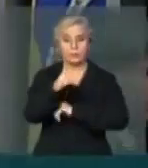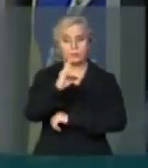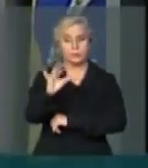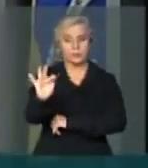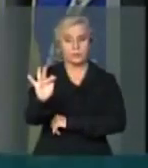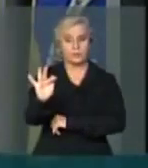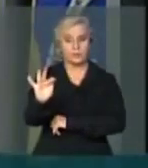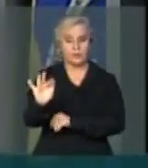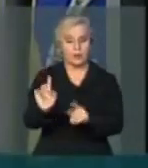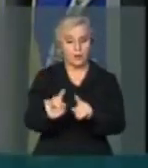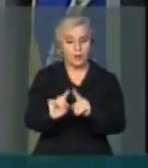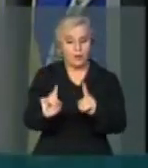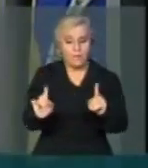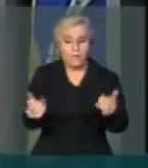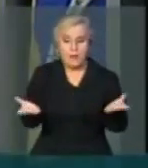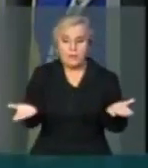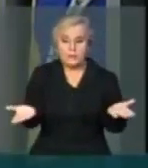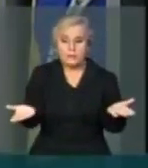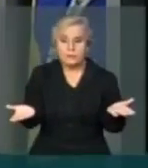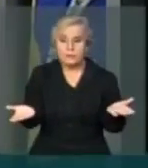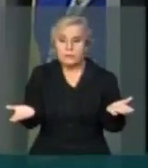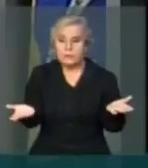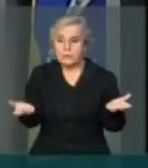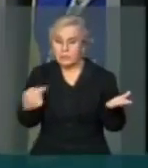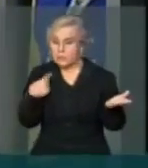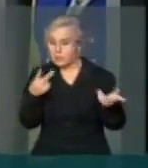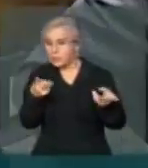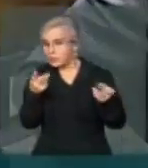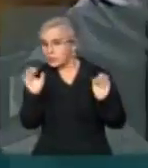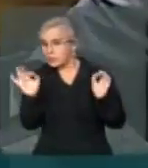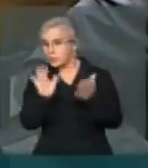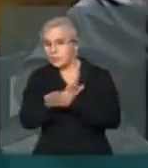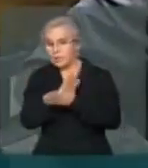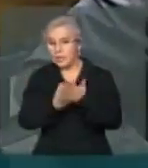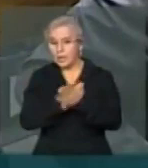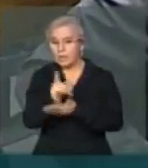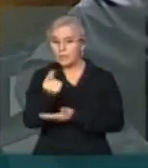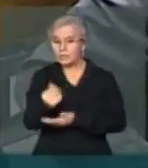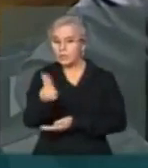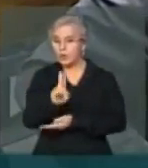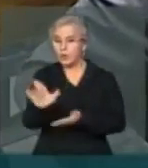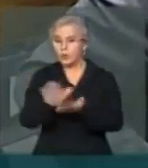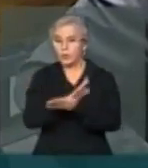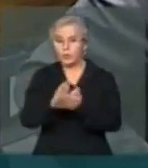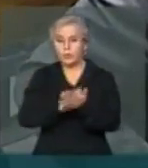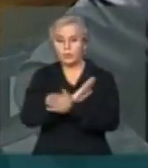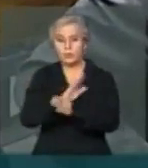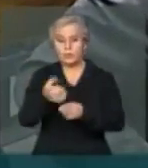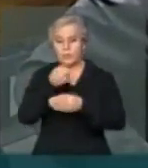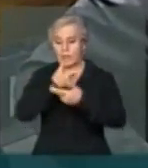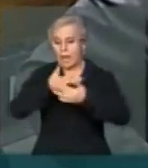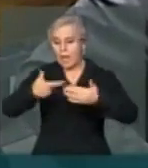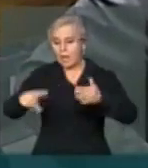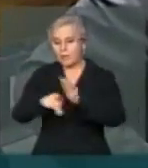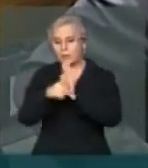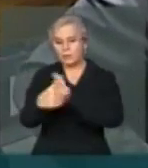E, no entanto, a gente não percebe esse dinheiro sendo utilizado para benfeitoria.